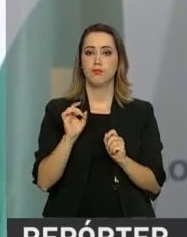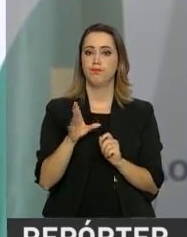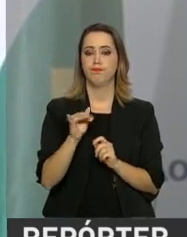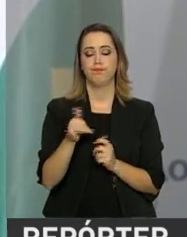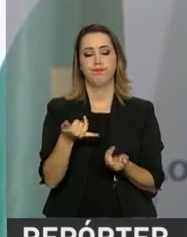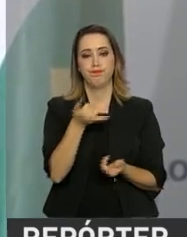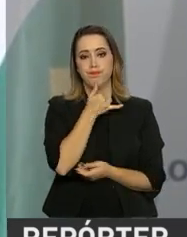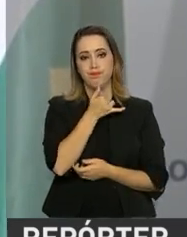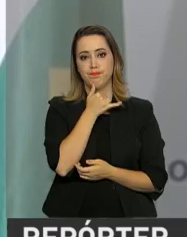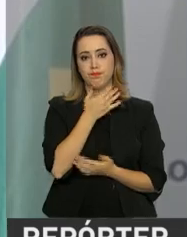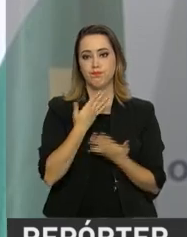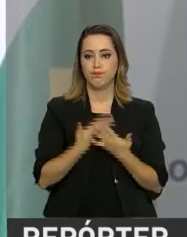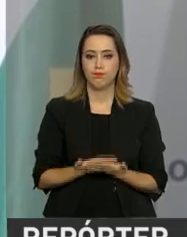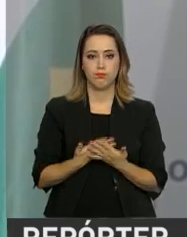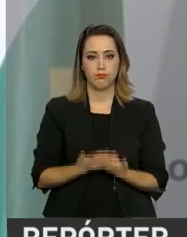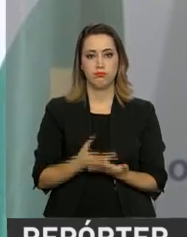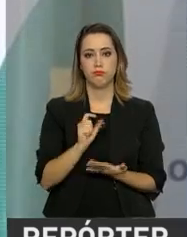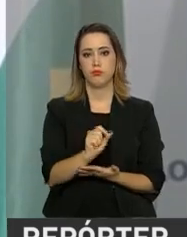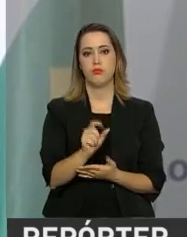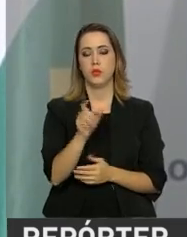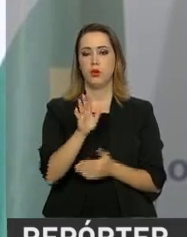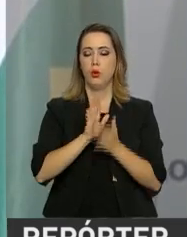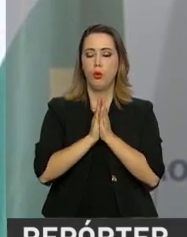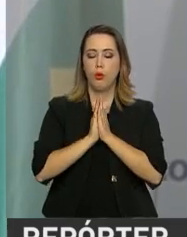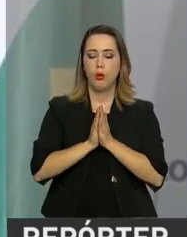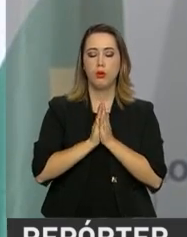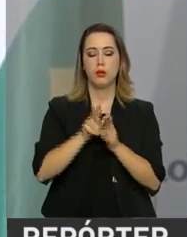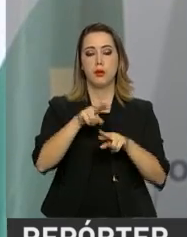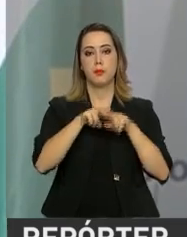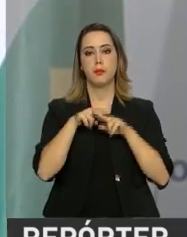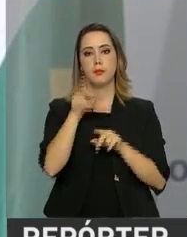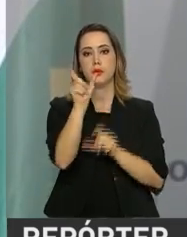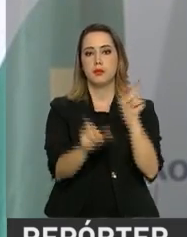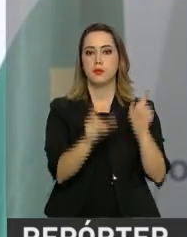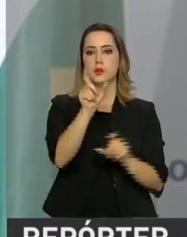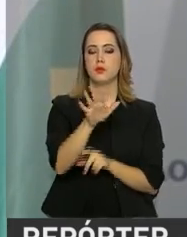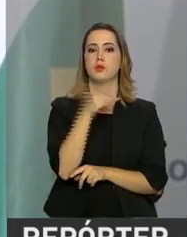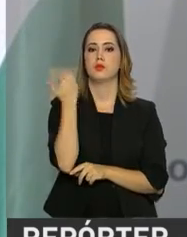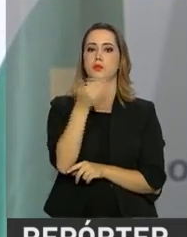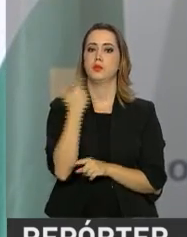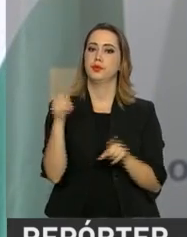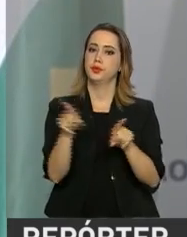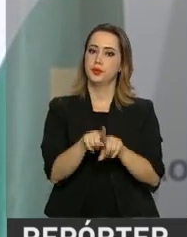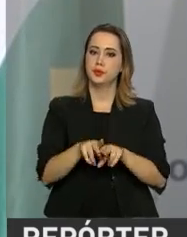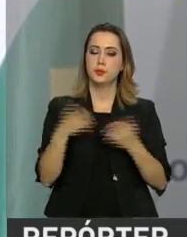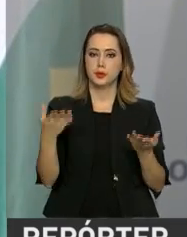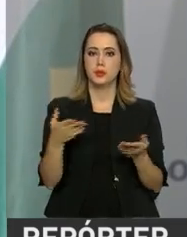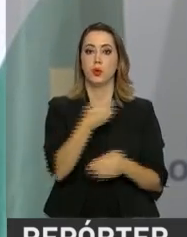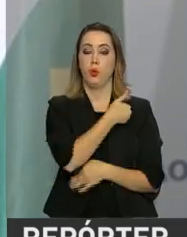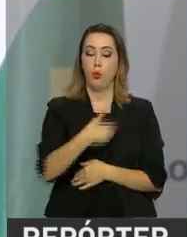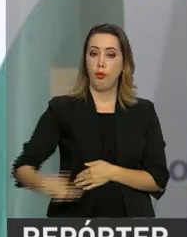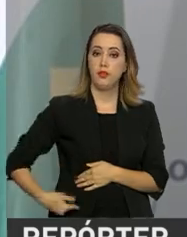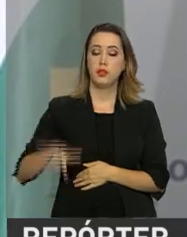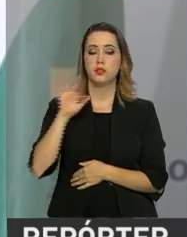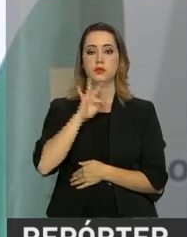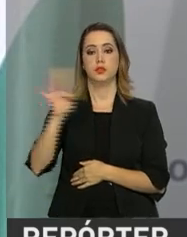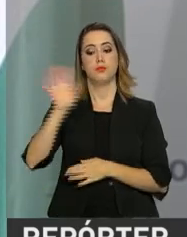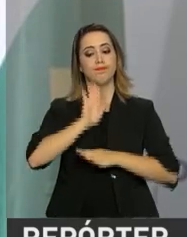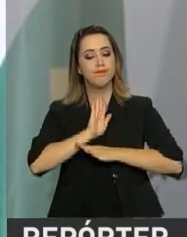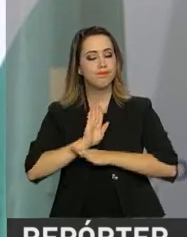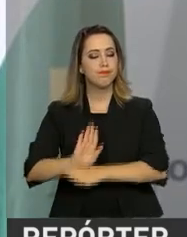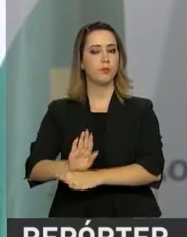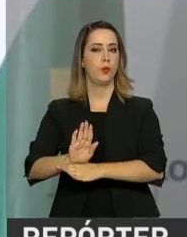lamentavelmente além de orar por aqueles que partiram era tomar providências do Gover Federal a fim de dar